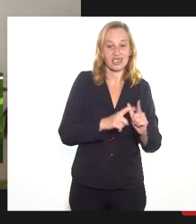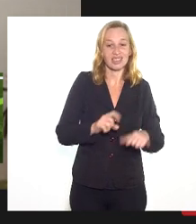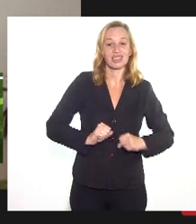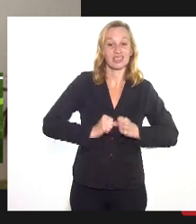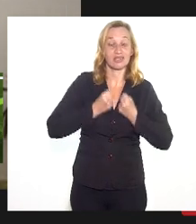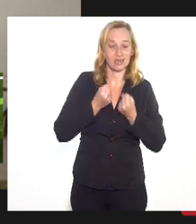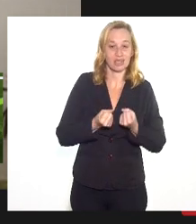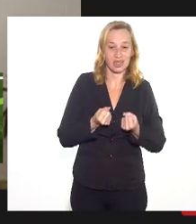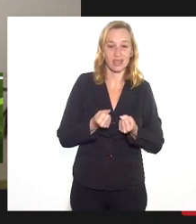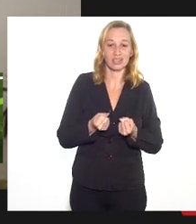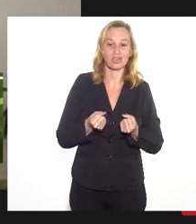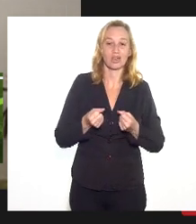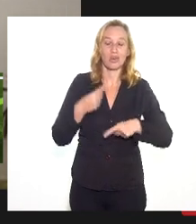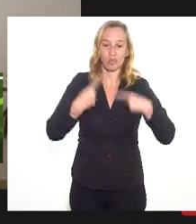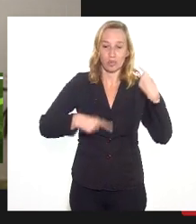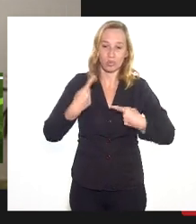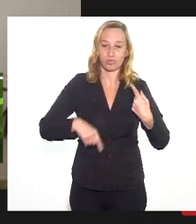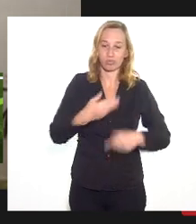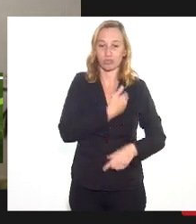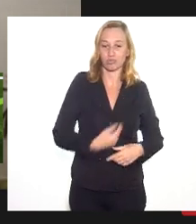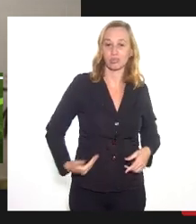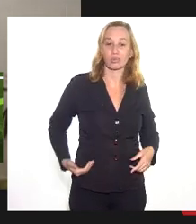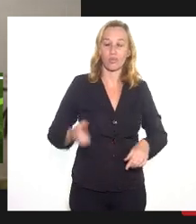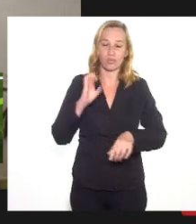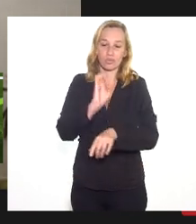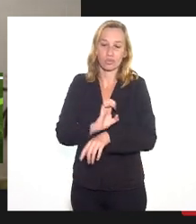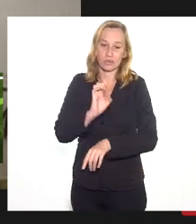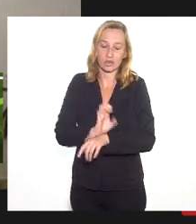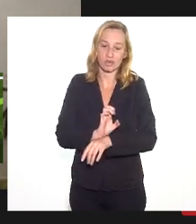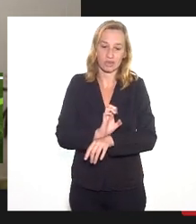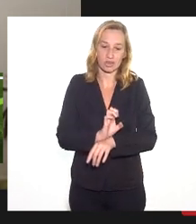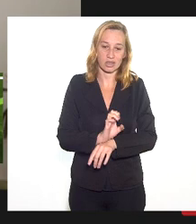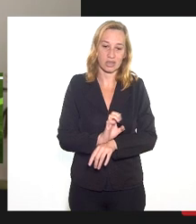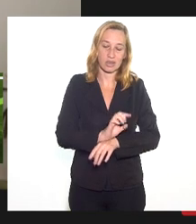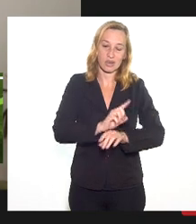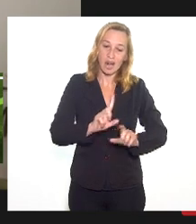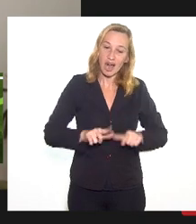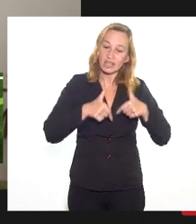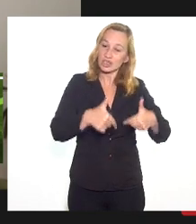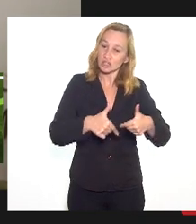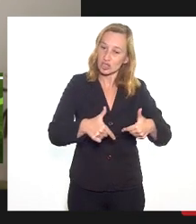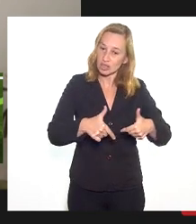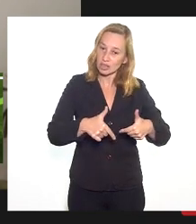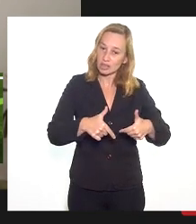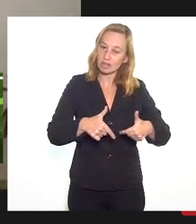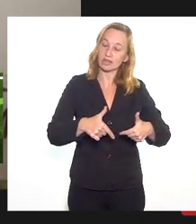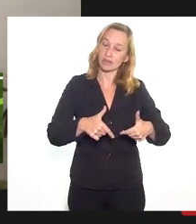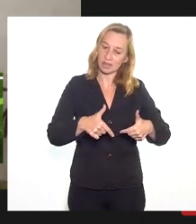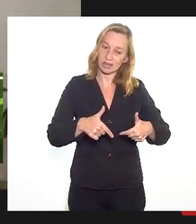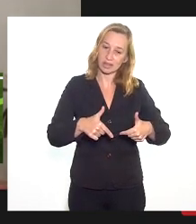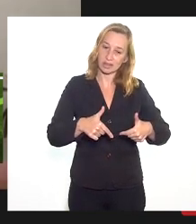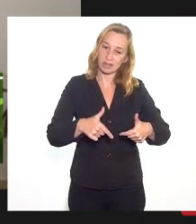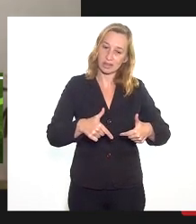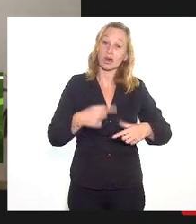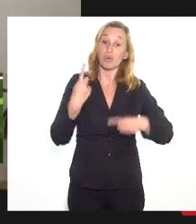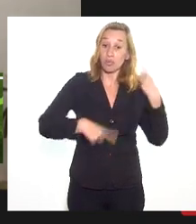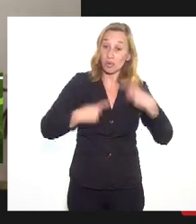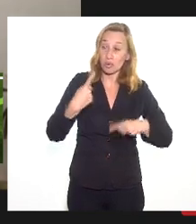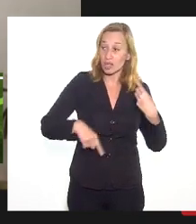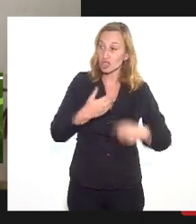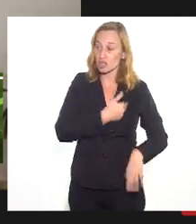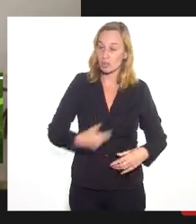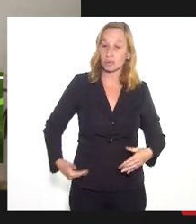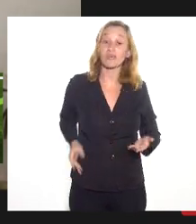do próprio governo do Estado para colocar em evidência, para constituir numa política